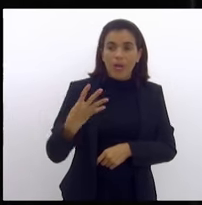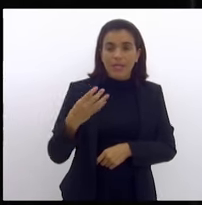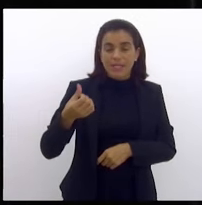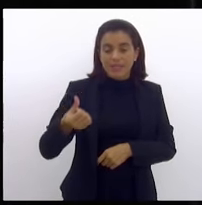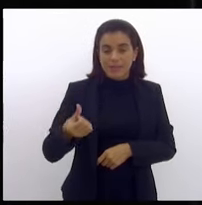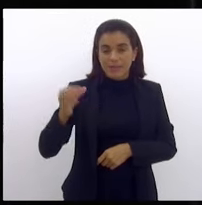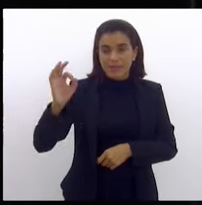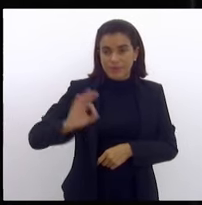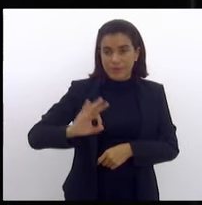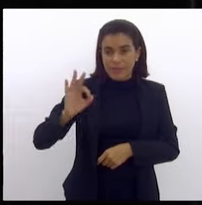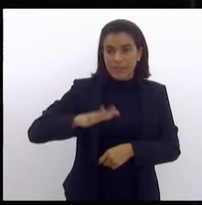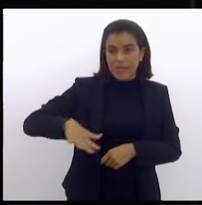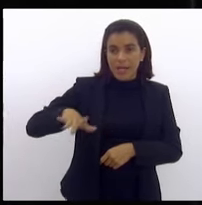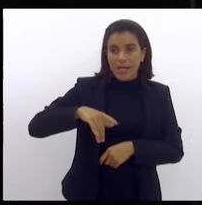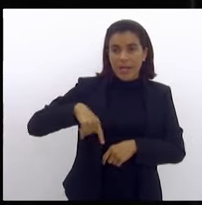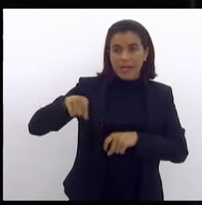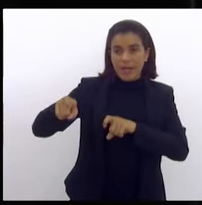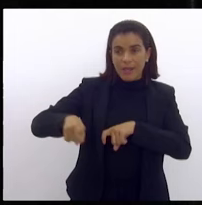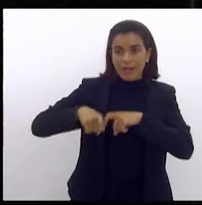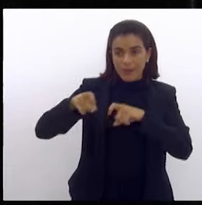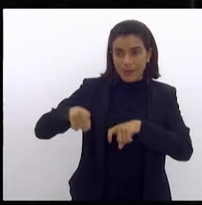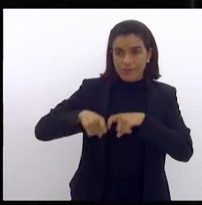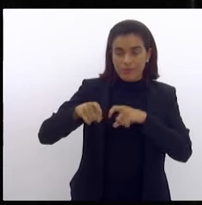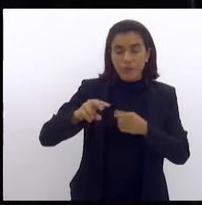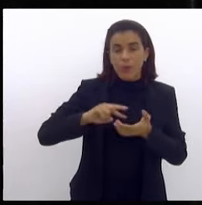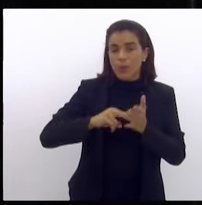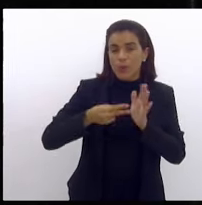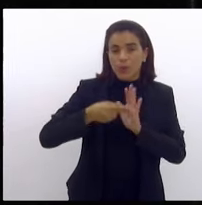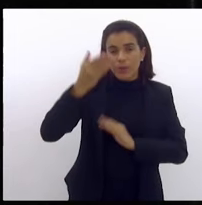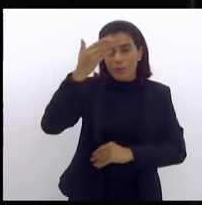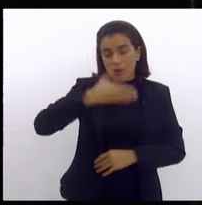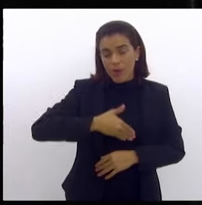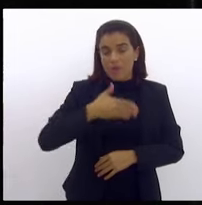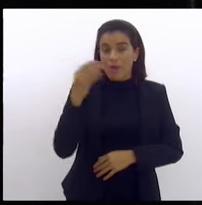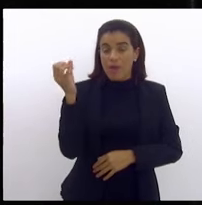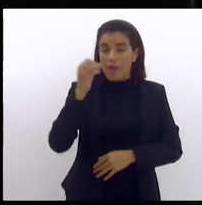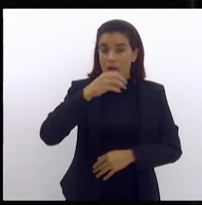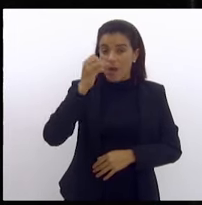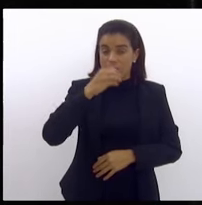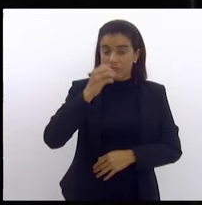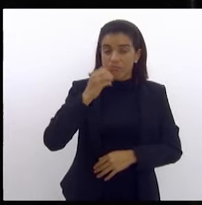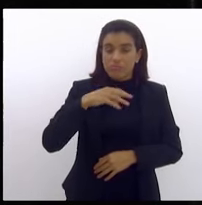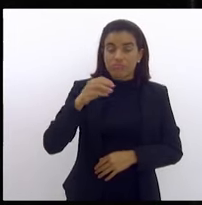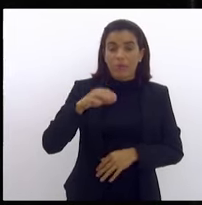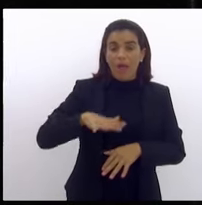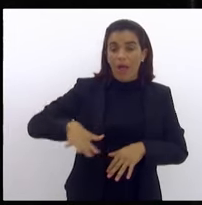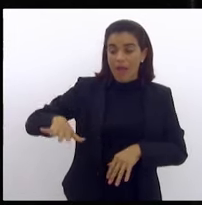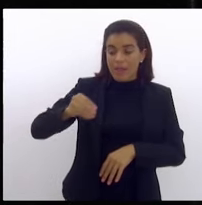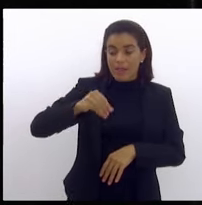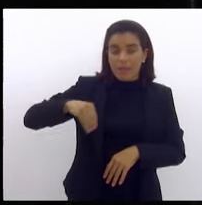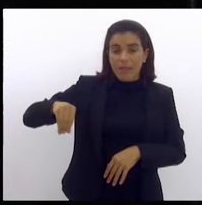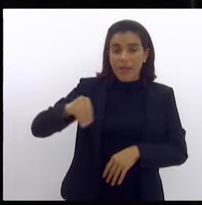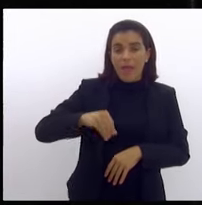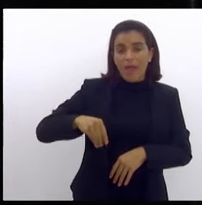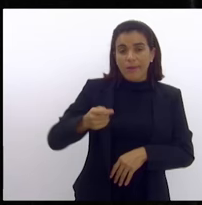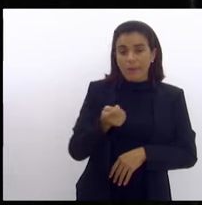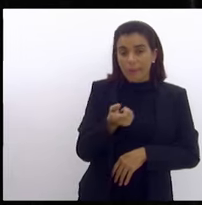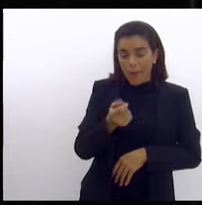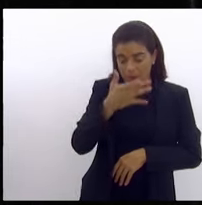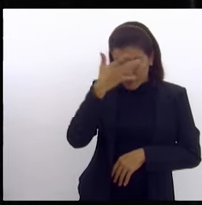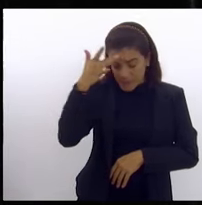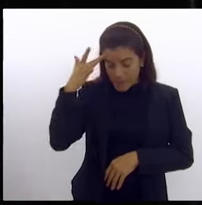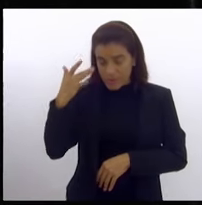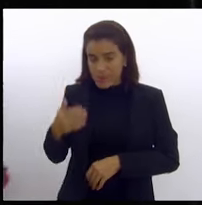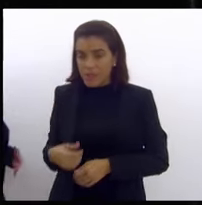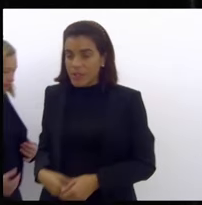46% das áreas agricultáveis, o que demonstra a brutal concentração de terra nas mãos de poucos que